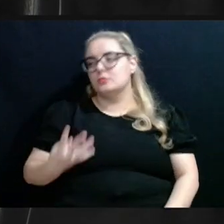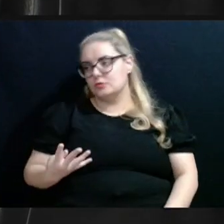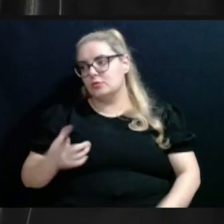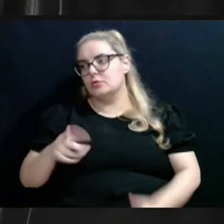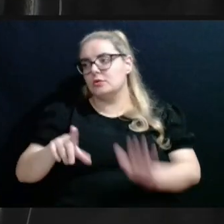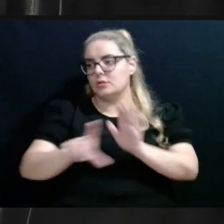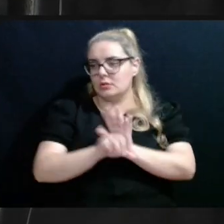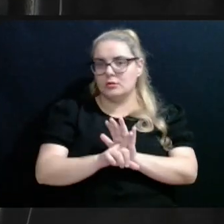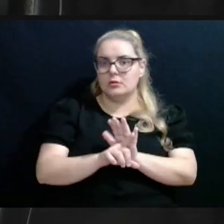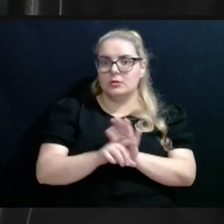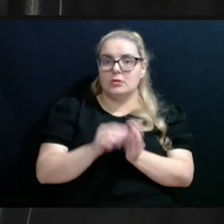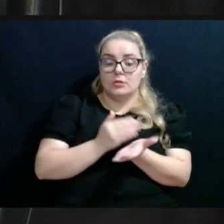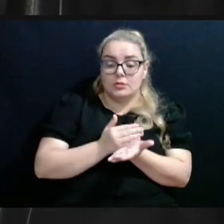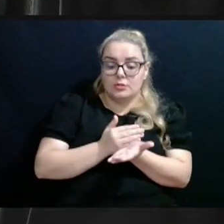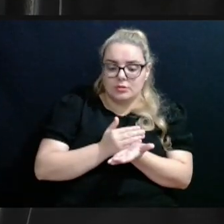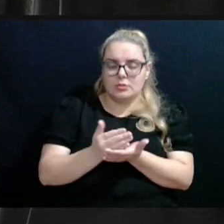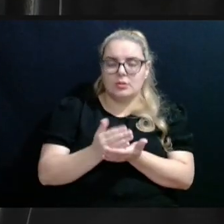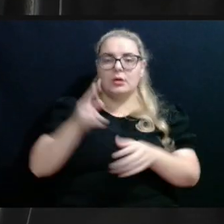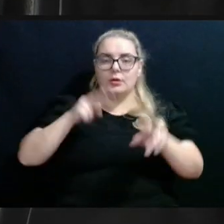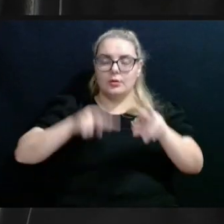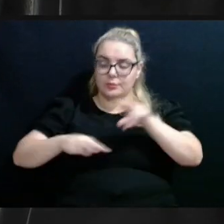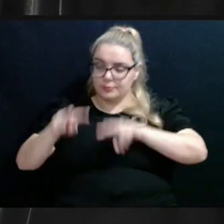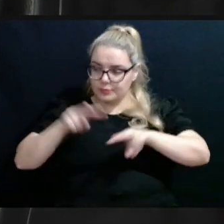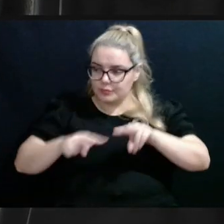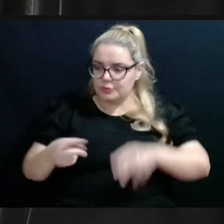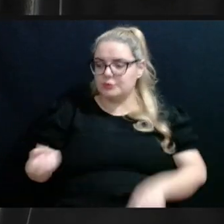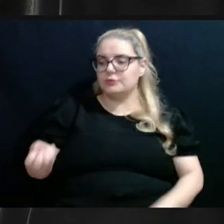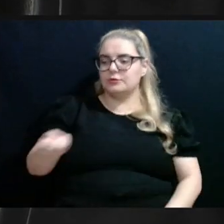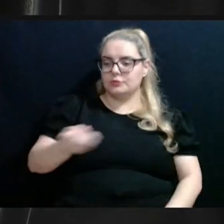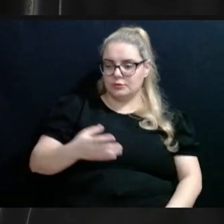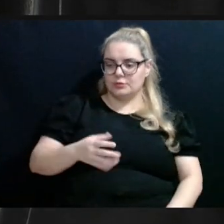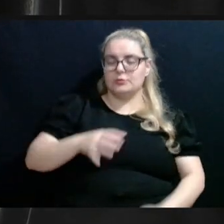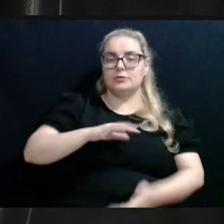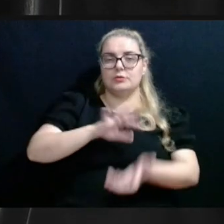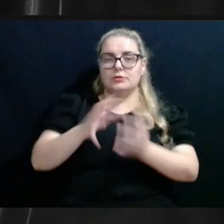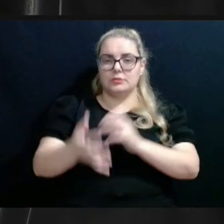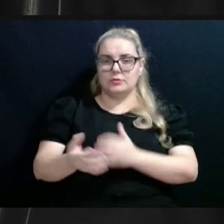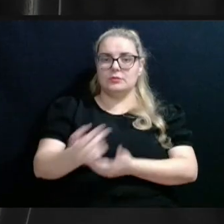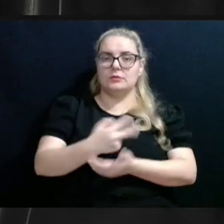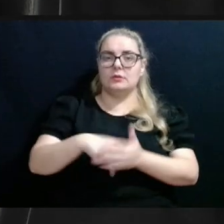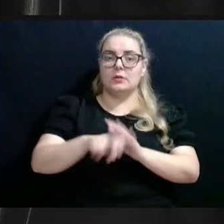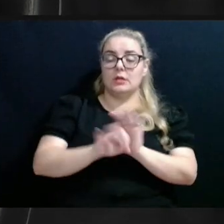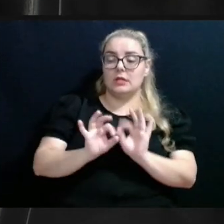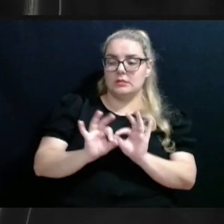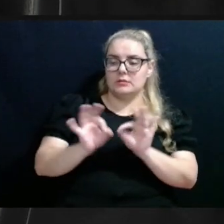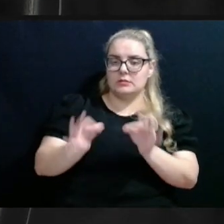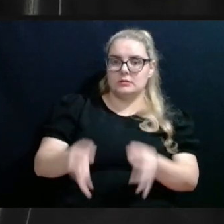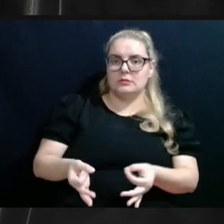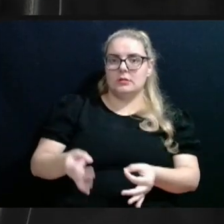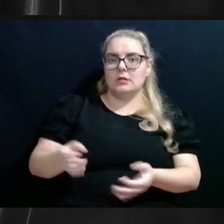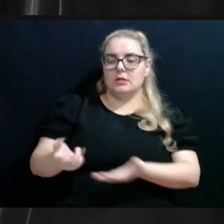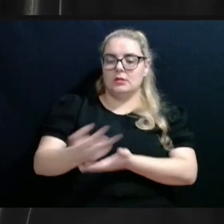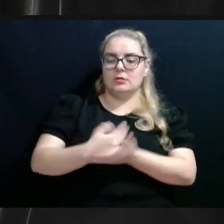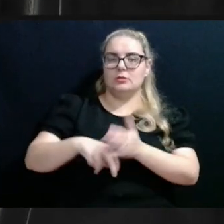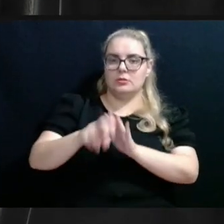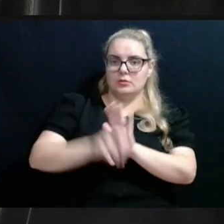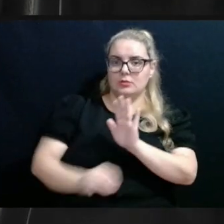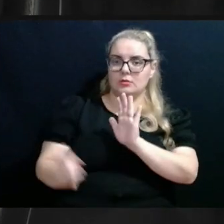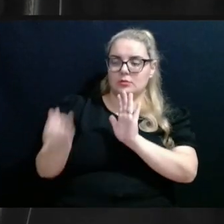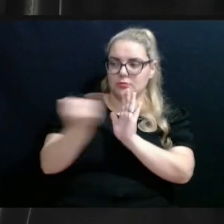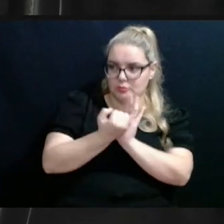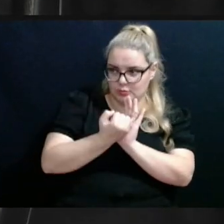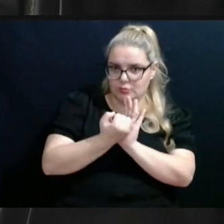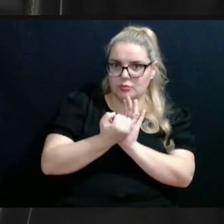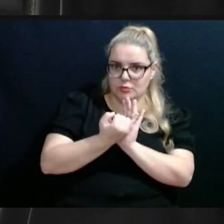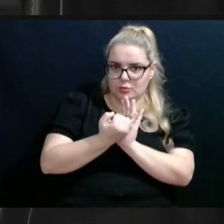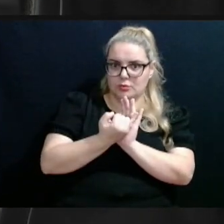início. A visão nova dessa reforma tributária é simplificar a tributação do imposto,